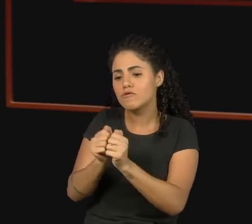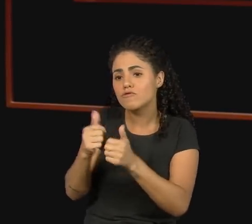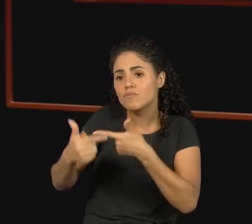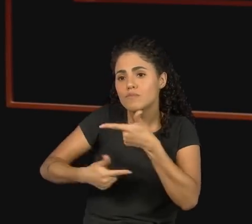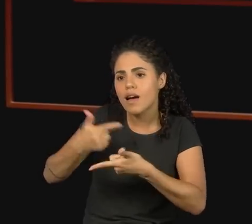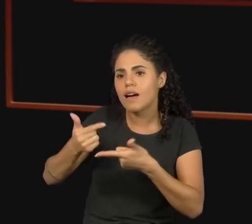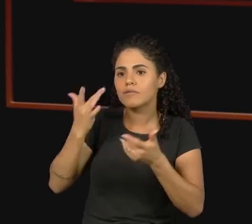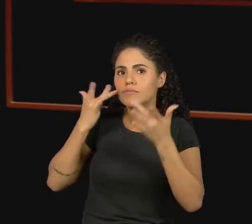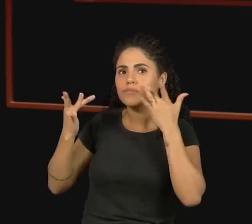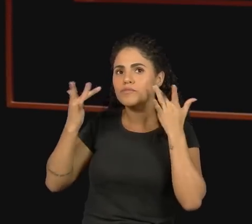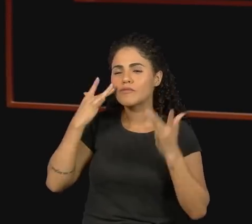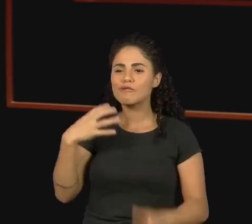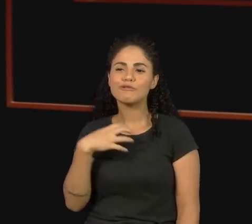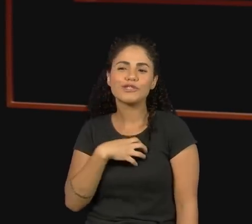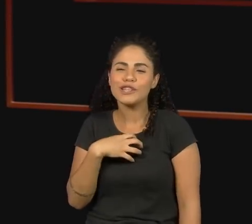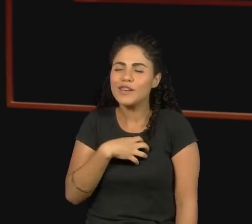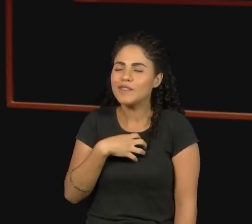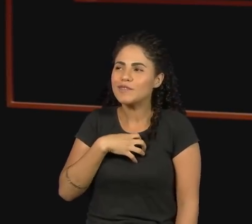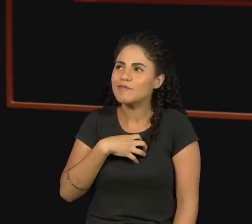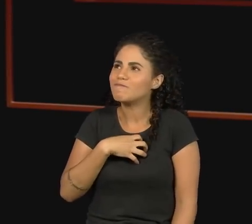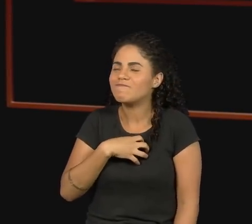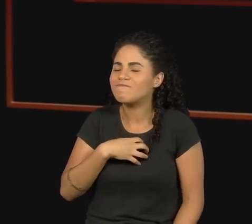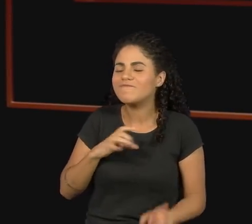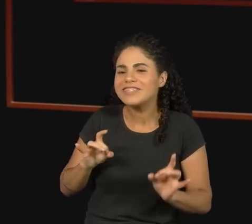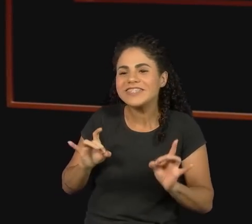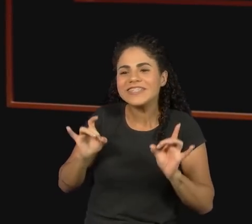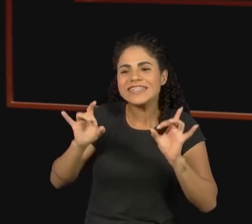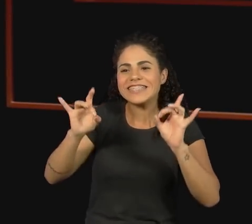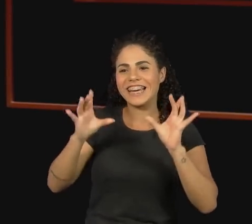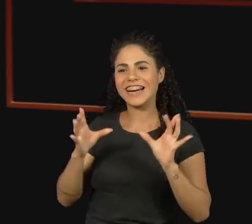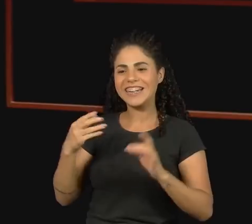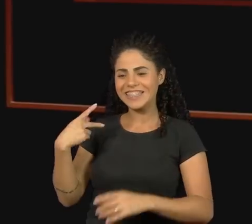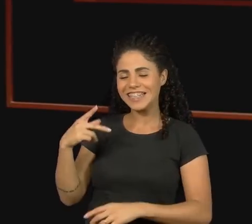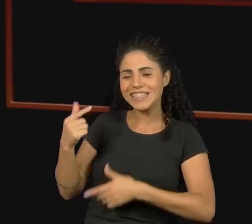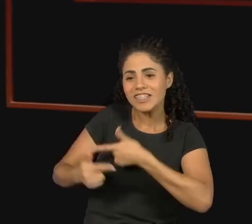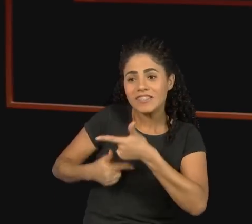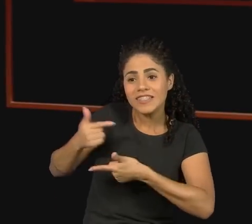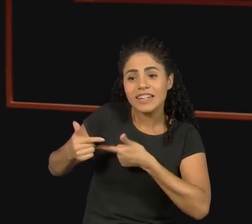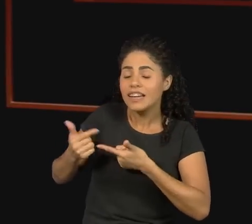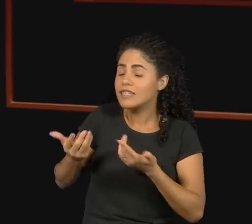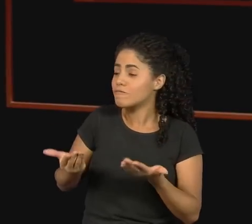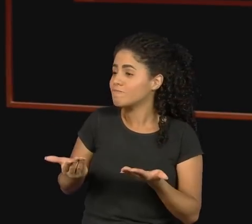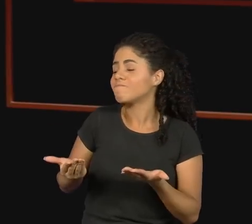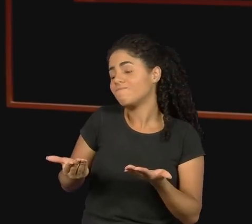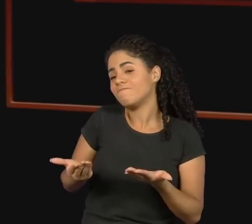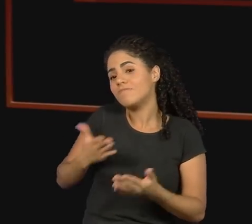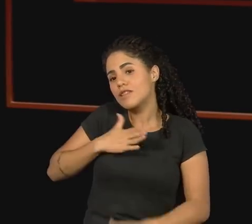Meu dream team, assim, foi muito especial esse projeto, muito especial.